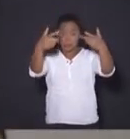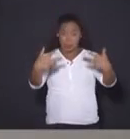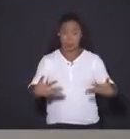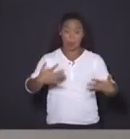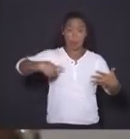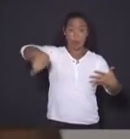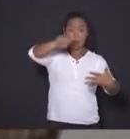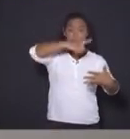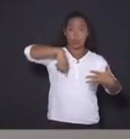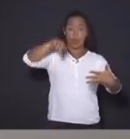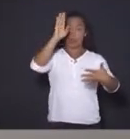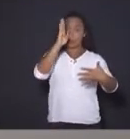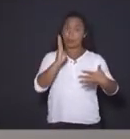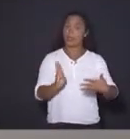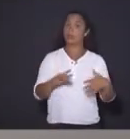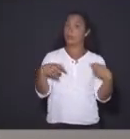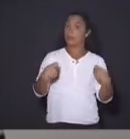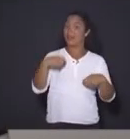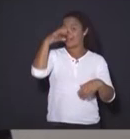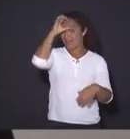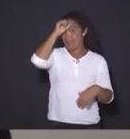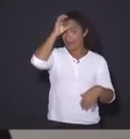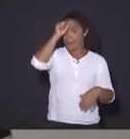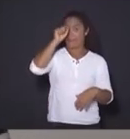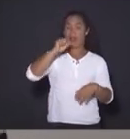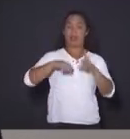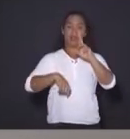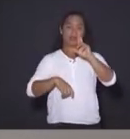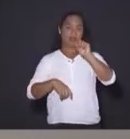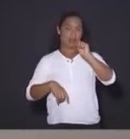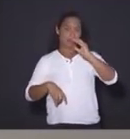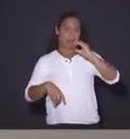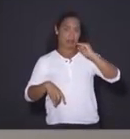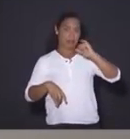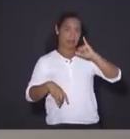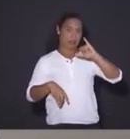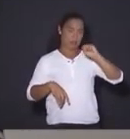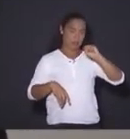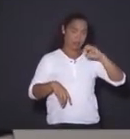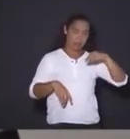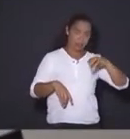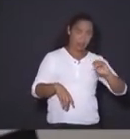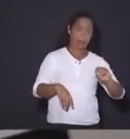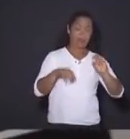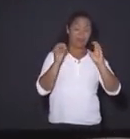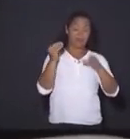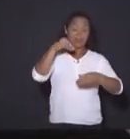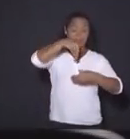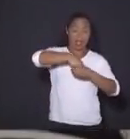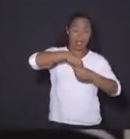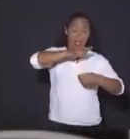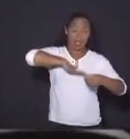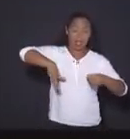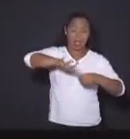soubéssemos lidar melhor com a questão racial e construirmos igualdade na educação que é um espaço que todos nós passamos